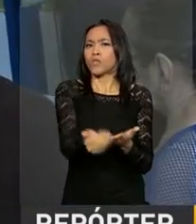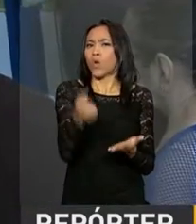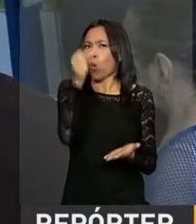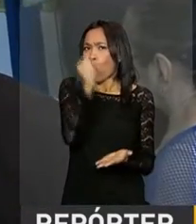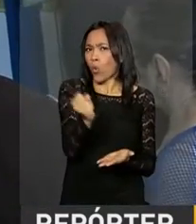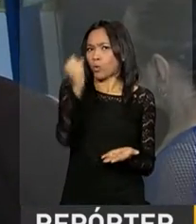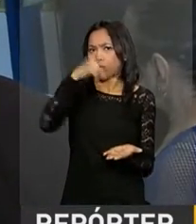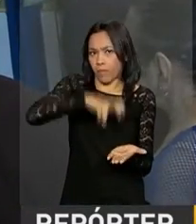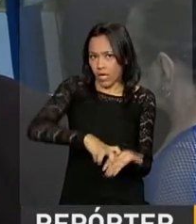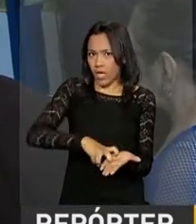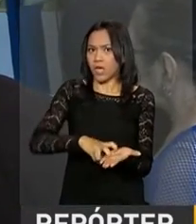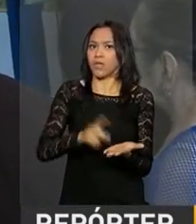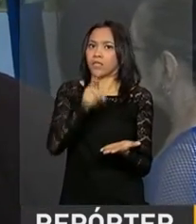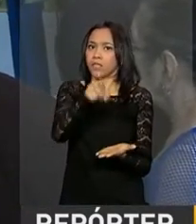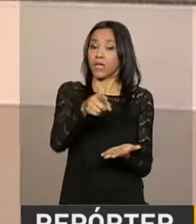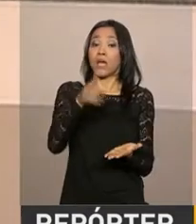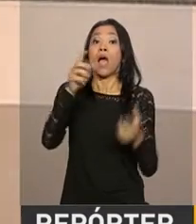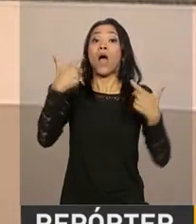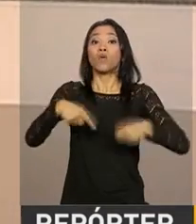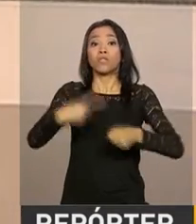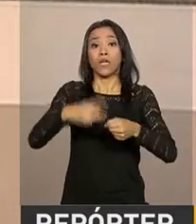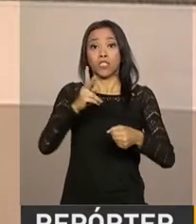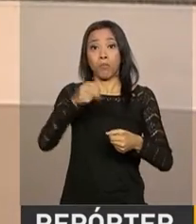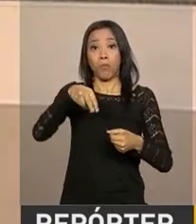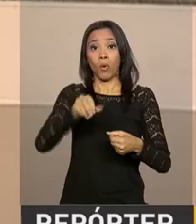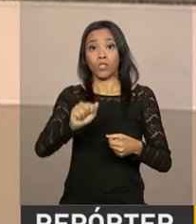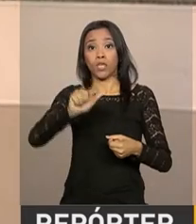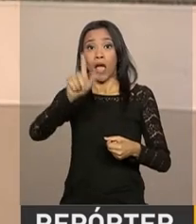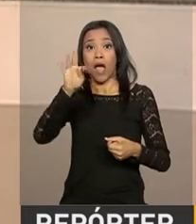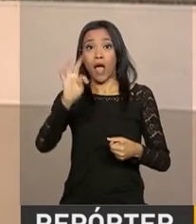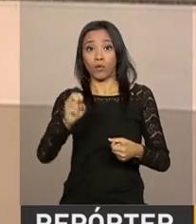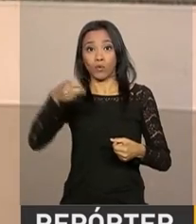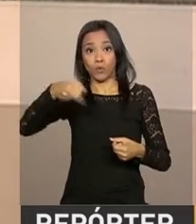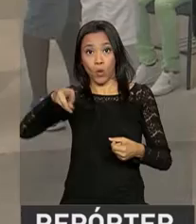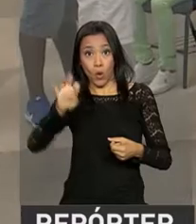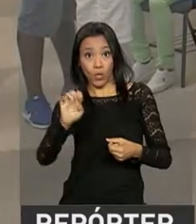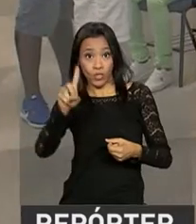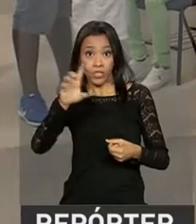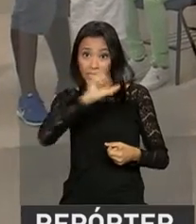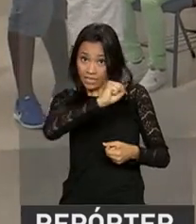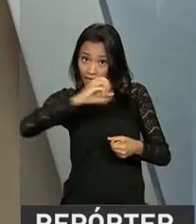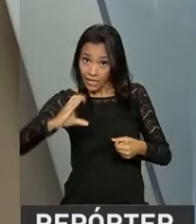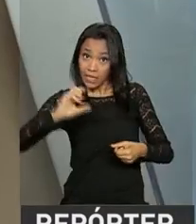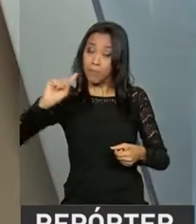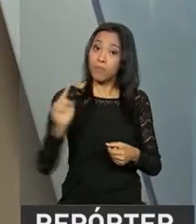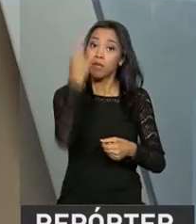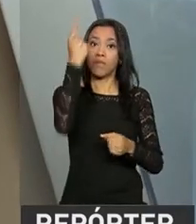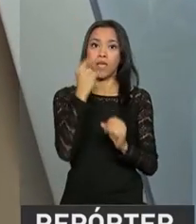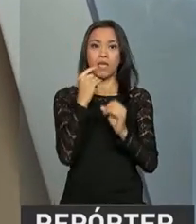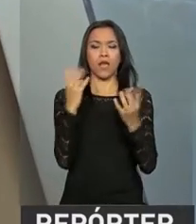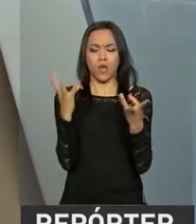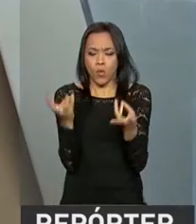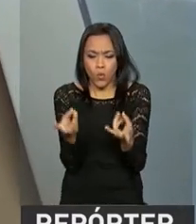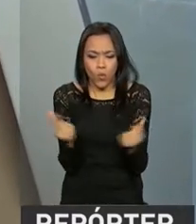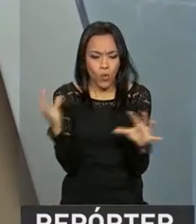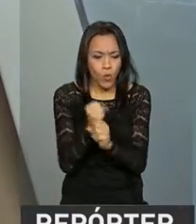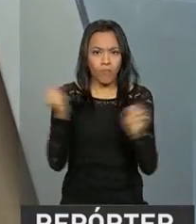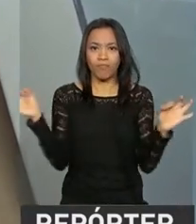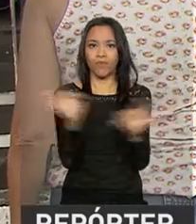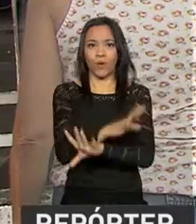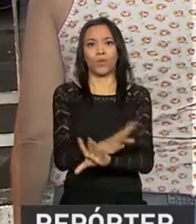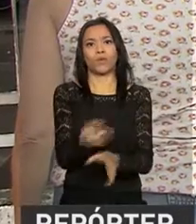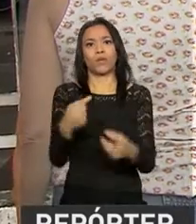manhã. Ponte Alta do Norte, em Santa Catarina, foi a primeira cidade a concluir a apuração. Considerando o número de